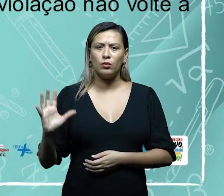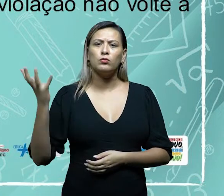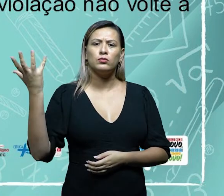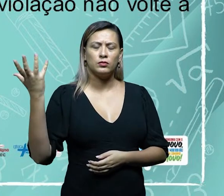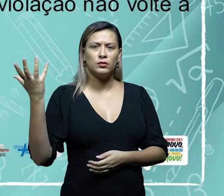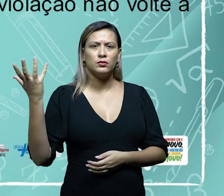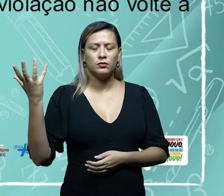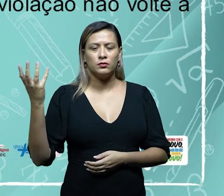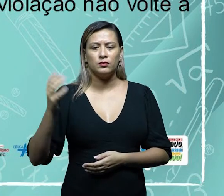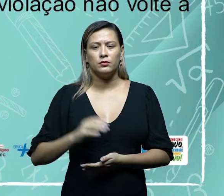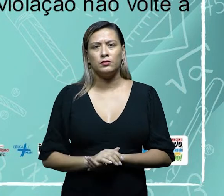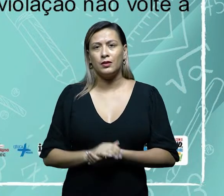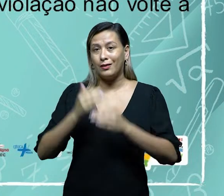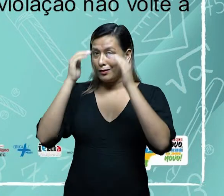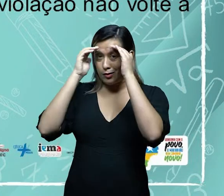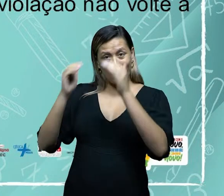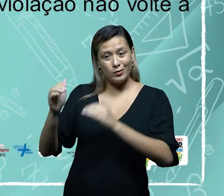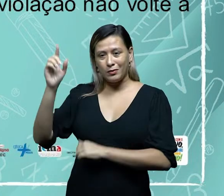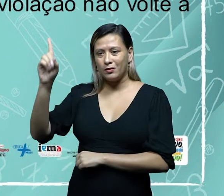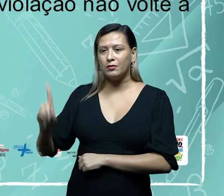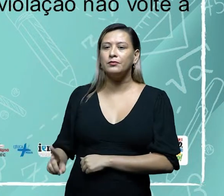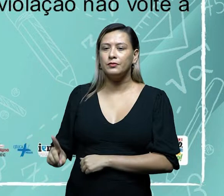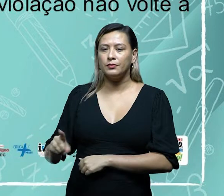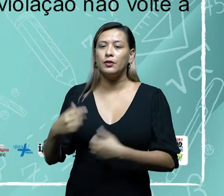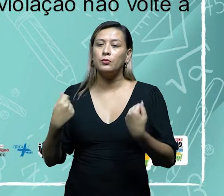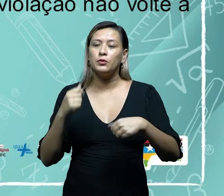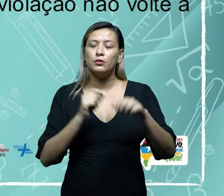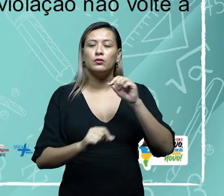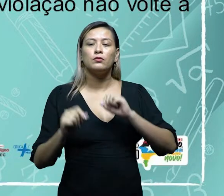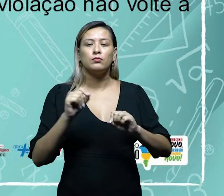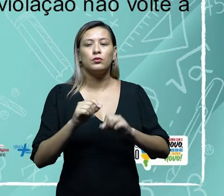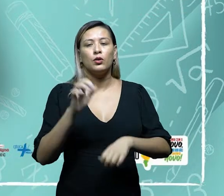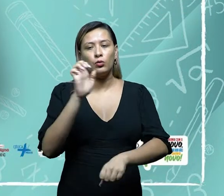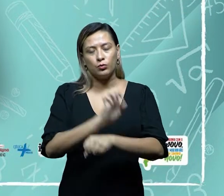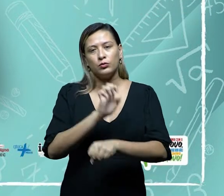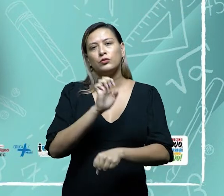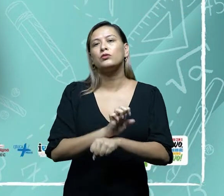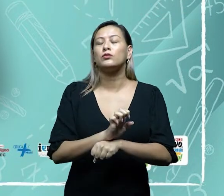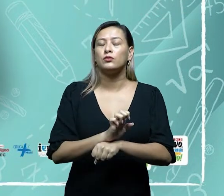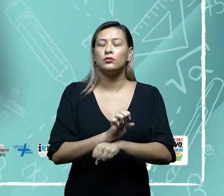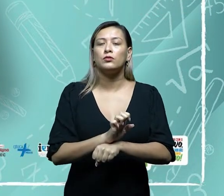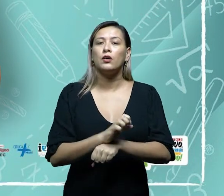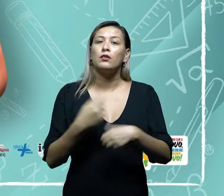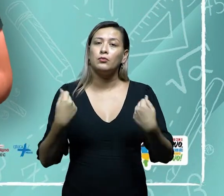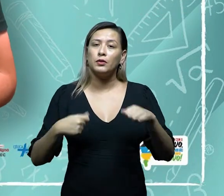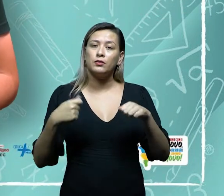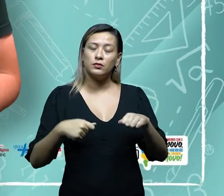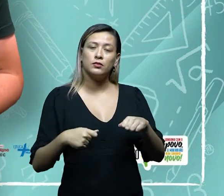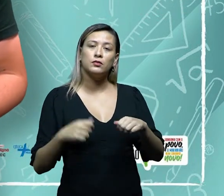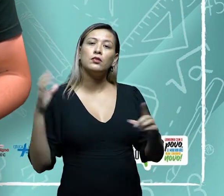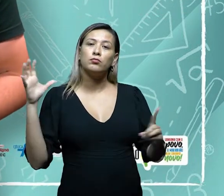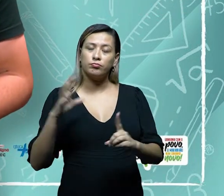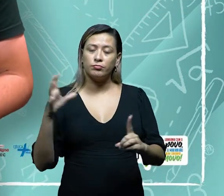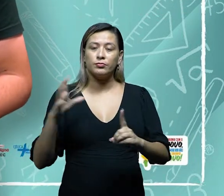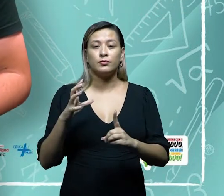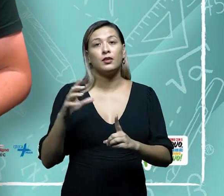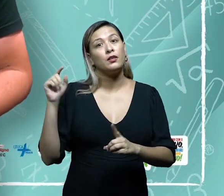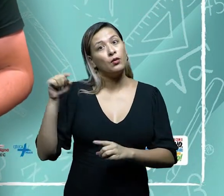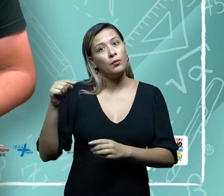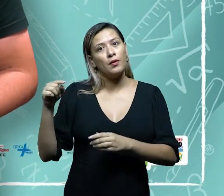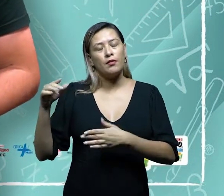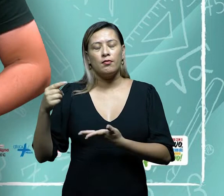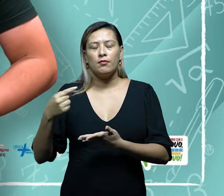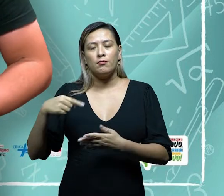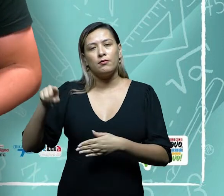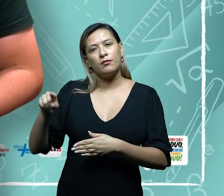maneira eficaz, né, e voltada a sanar a lesão. Ou seja, o Estado ele tem que ir lá naquele empregador que contratou